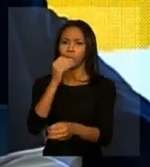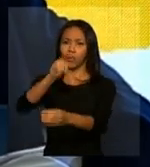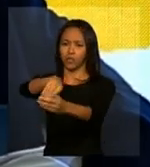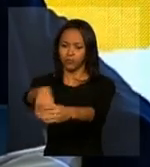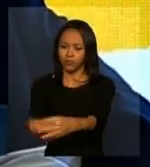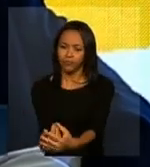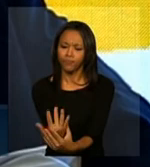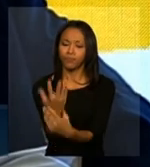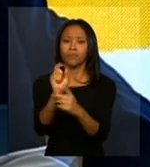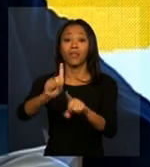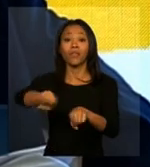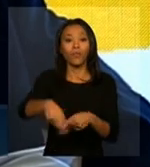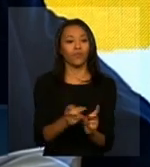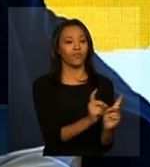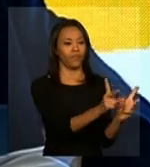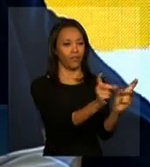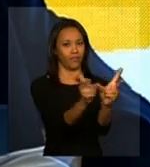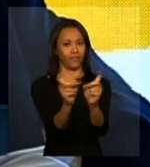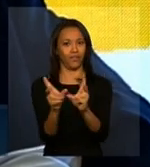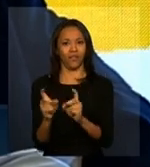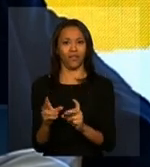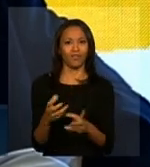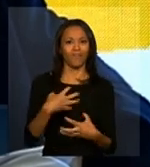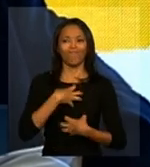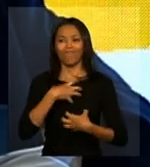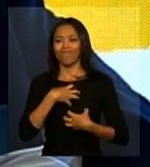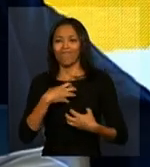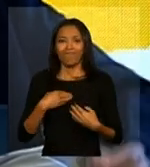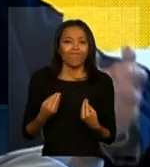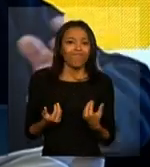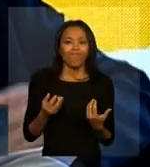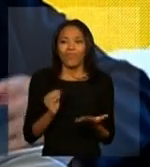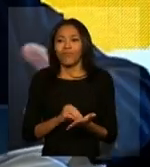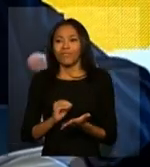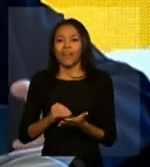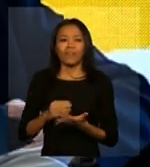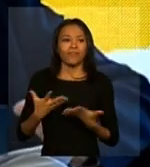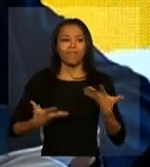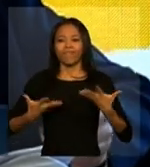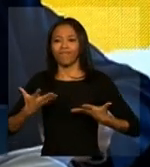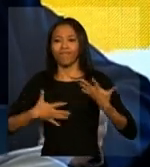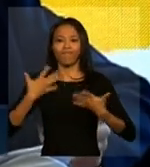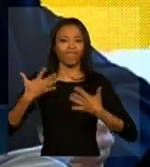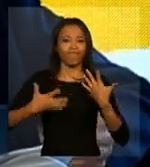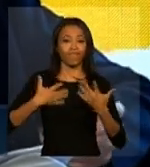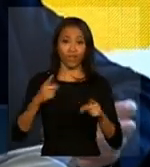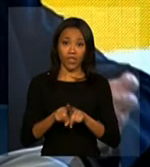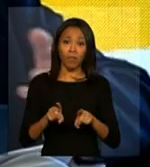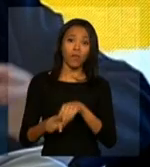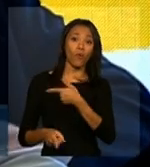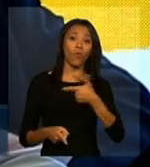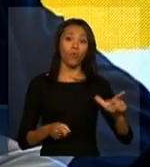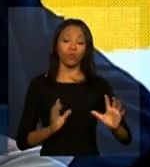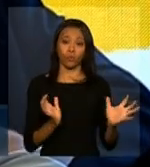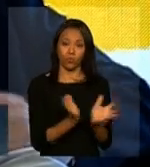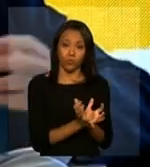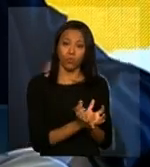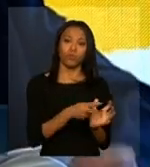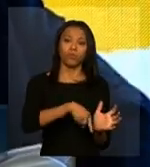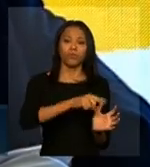realizada. E, de outro lado, aqueles que viviam situação de insegurança alimentar mais